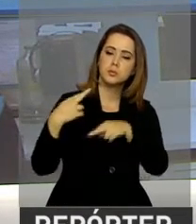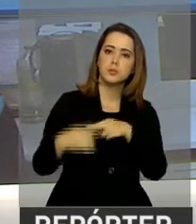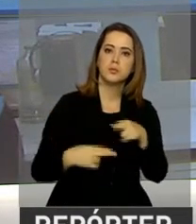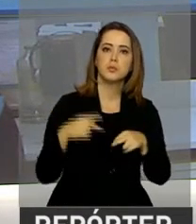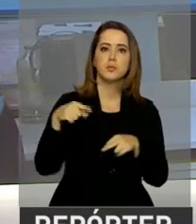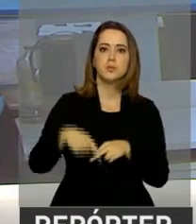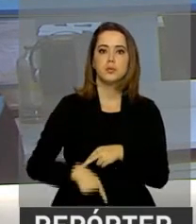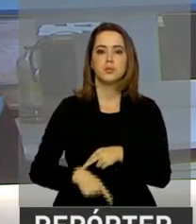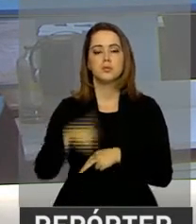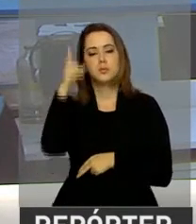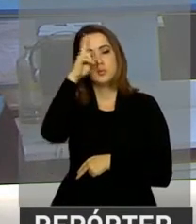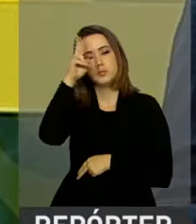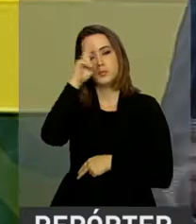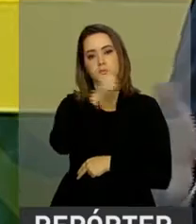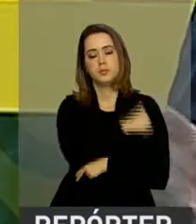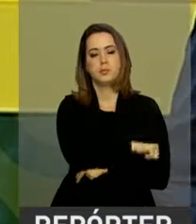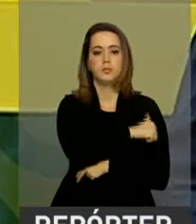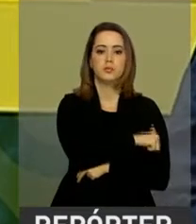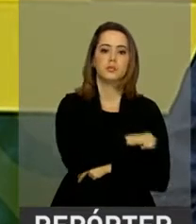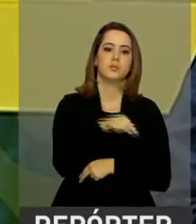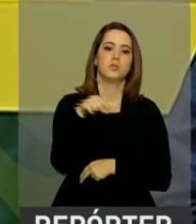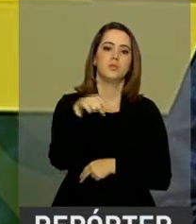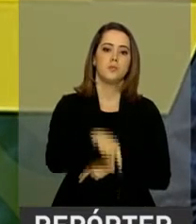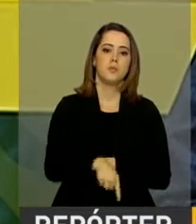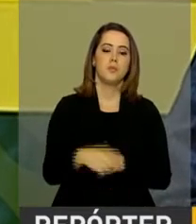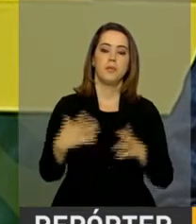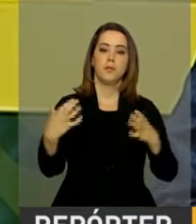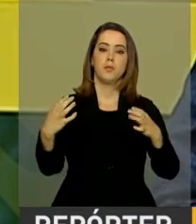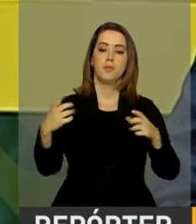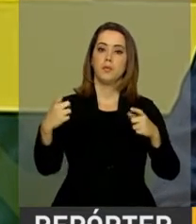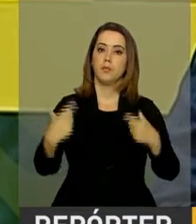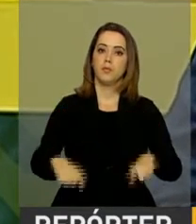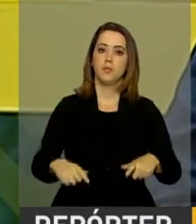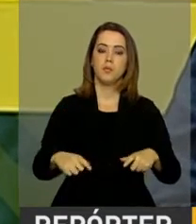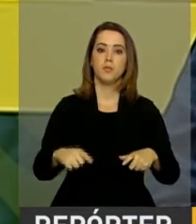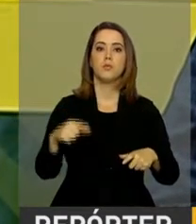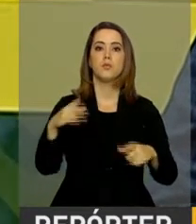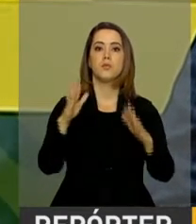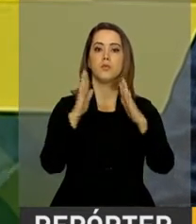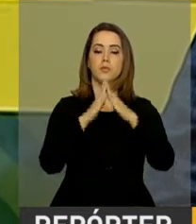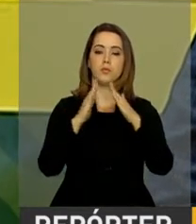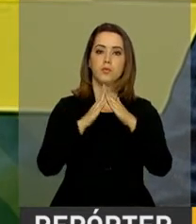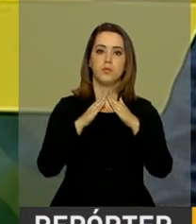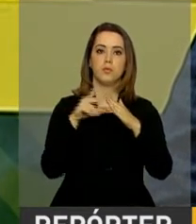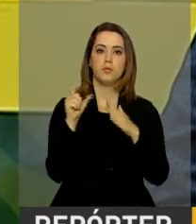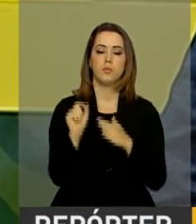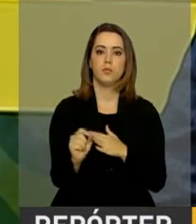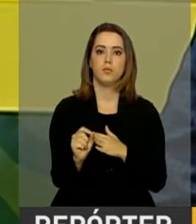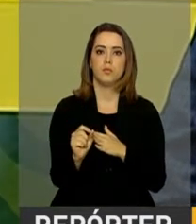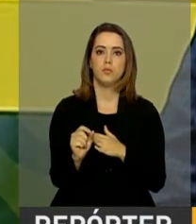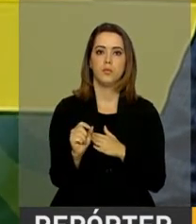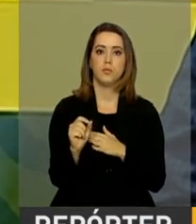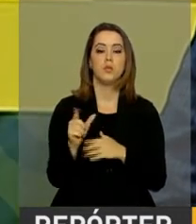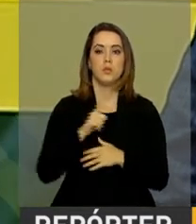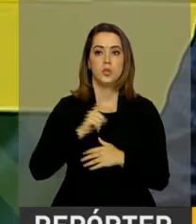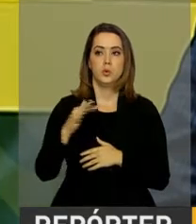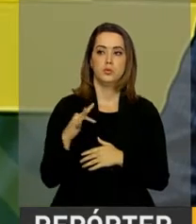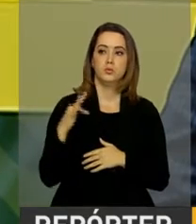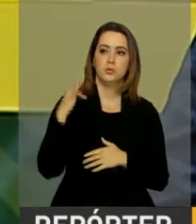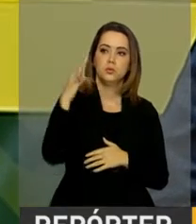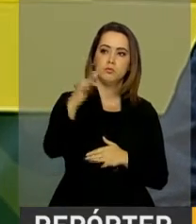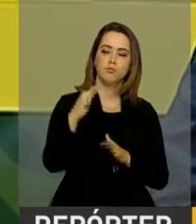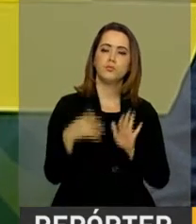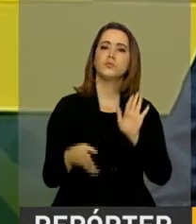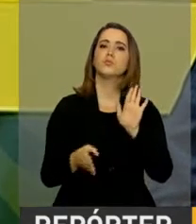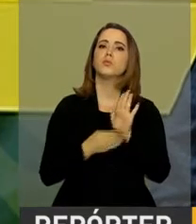Rio de Janeiro. Esse espaço da Casa Brasil, ele servirá a